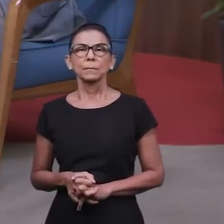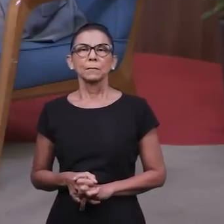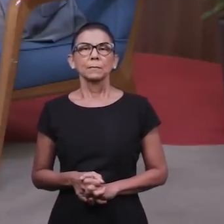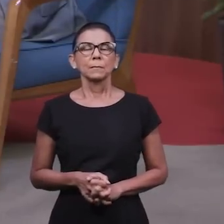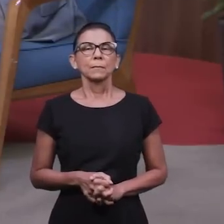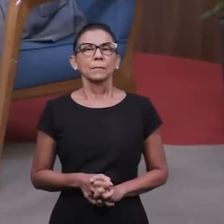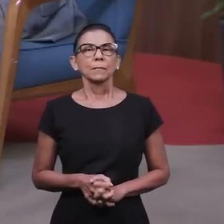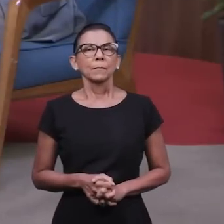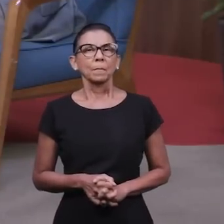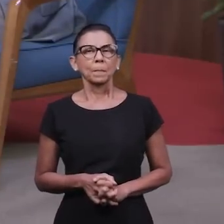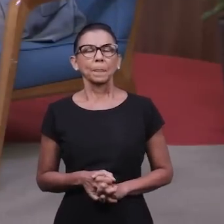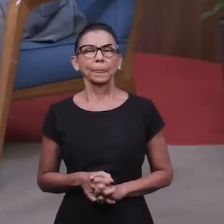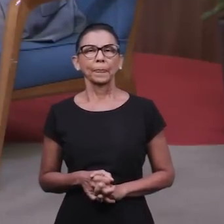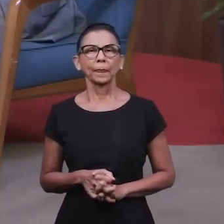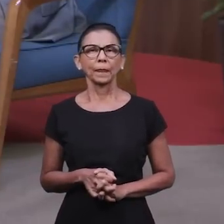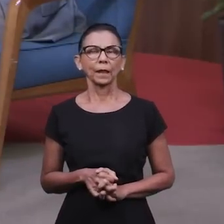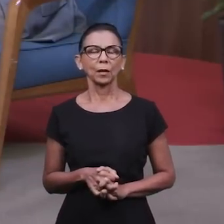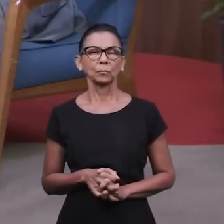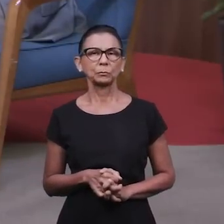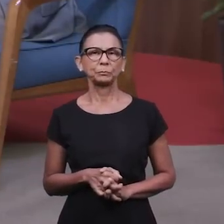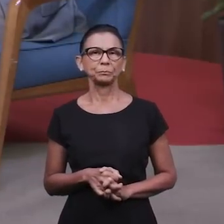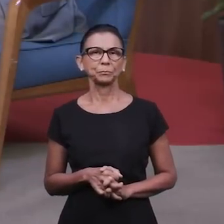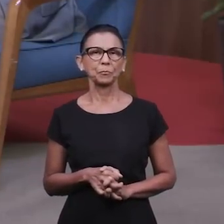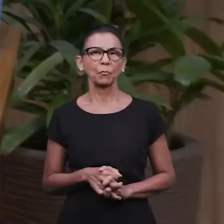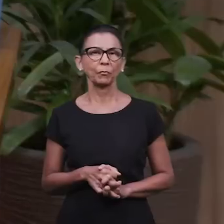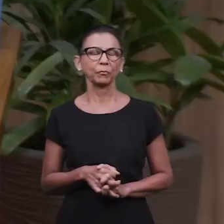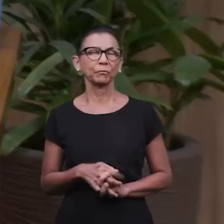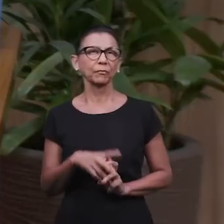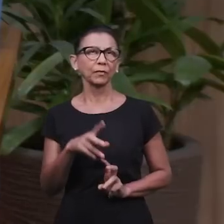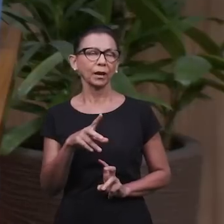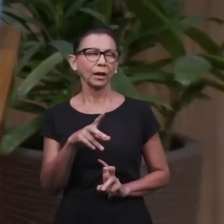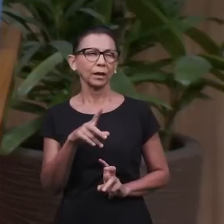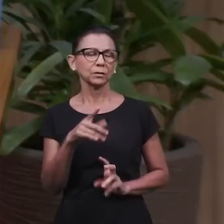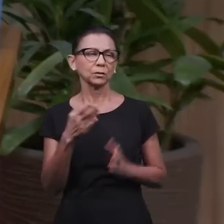conversávamos em outra programação, né, uma programação da Rádio Manaim,